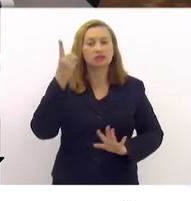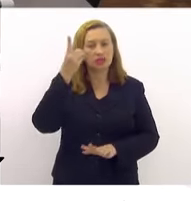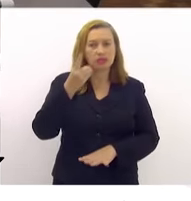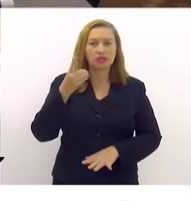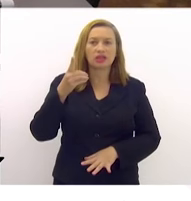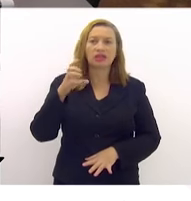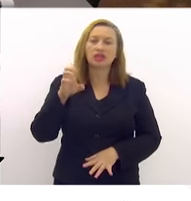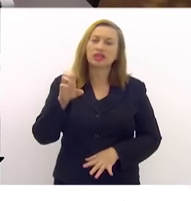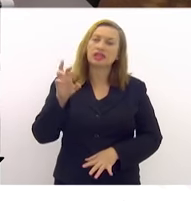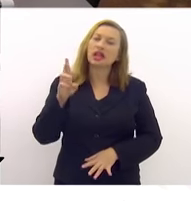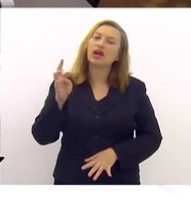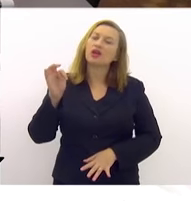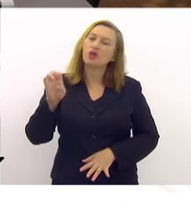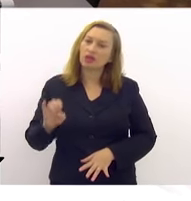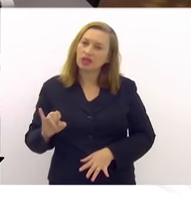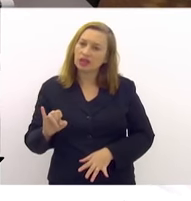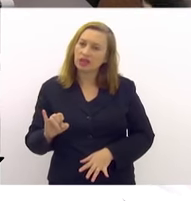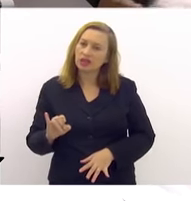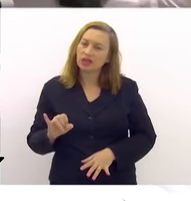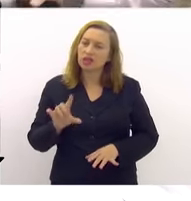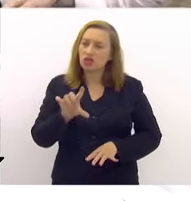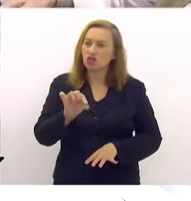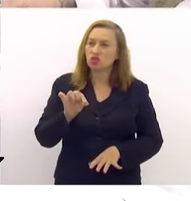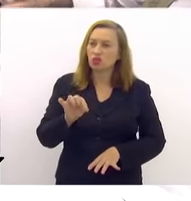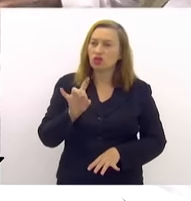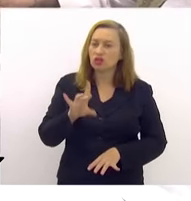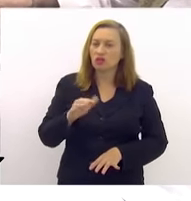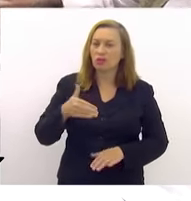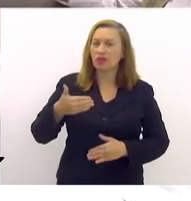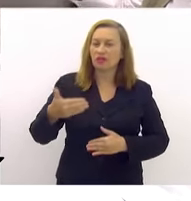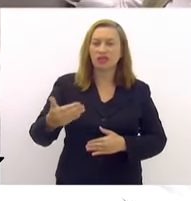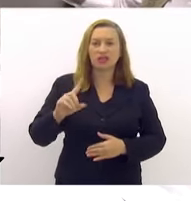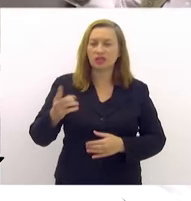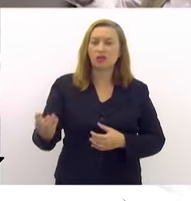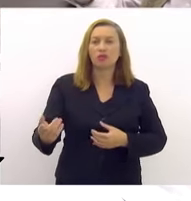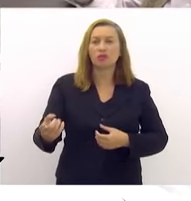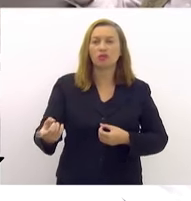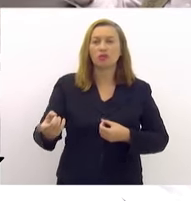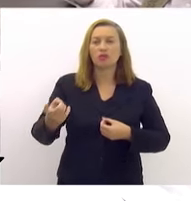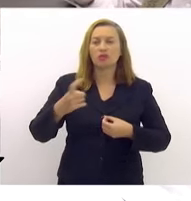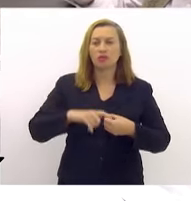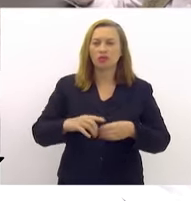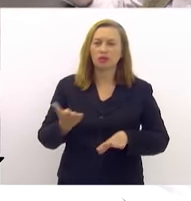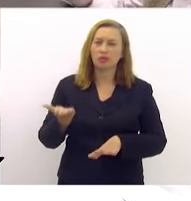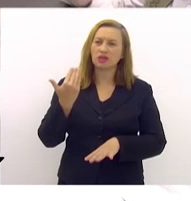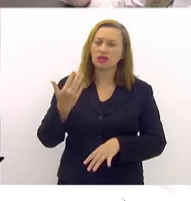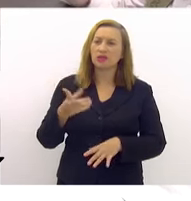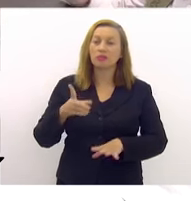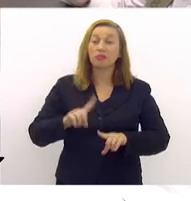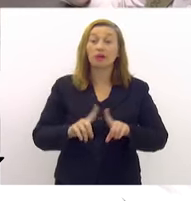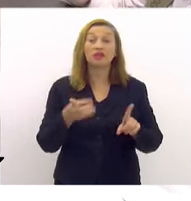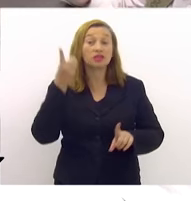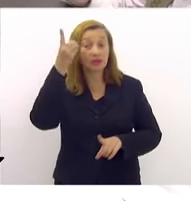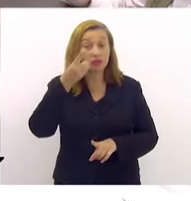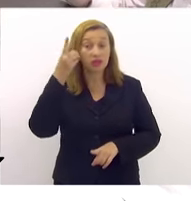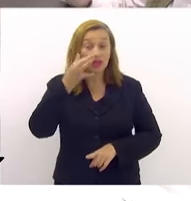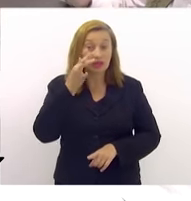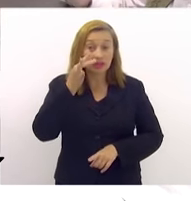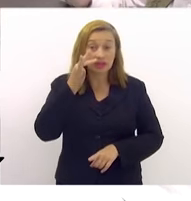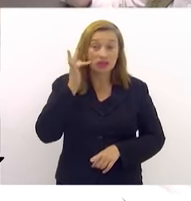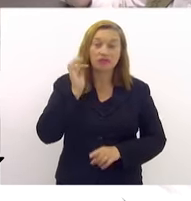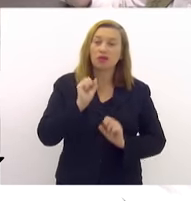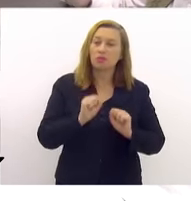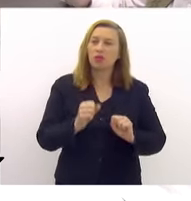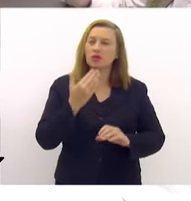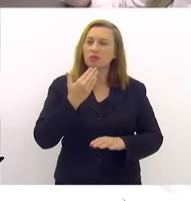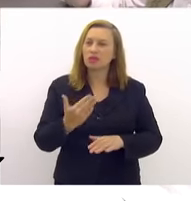porque decisão só vale para frente, não vale para trás. Exatamente. Né? Mas o deputado Serafini pode pedir